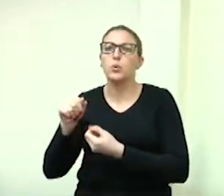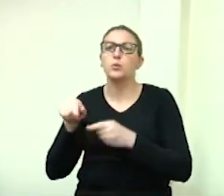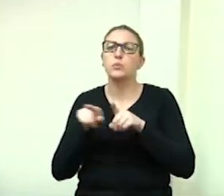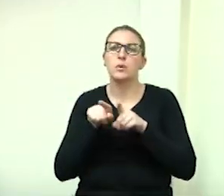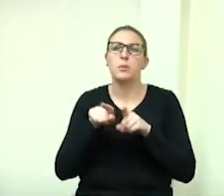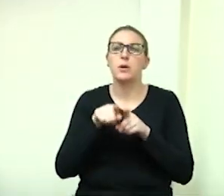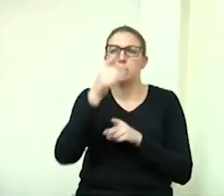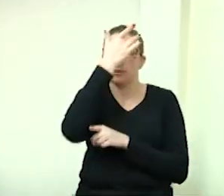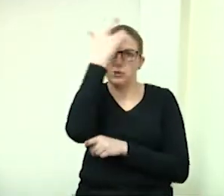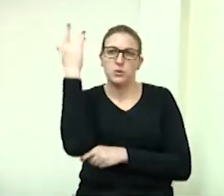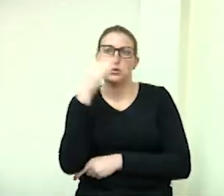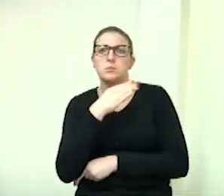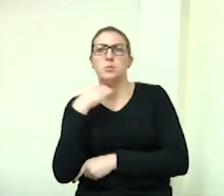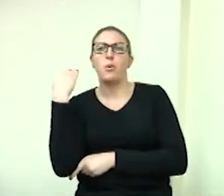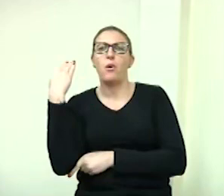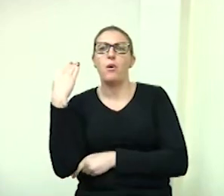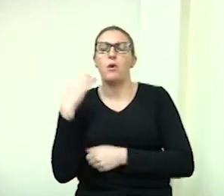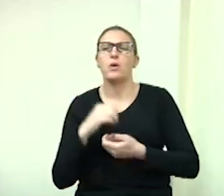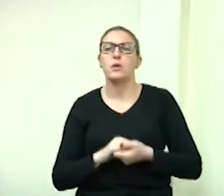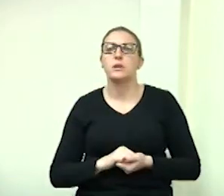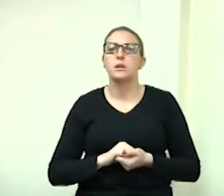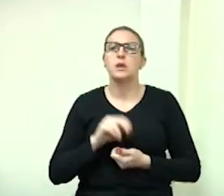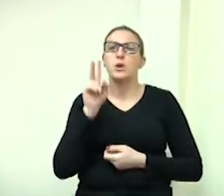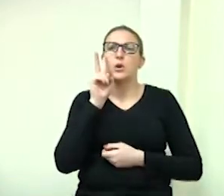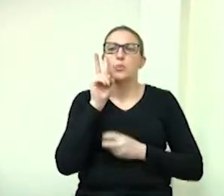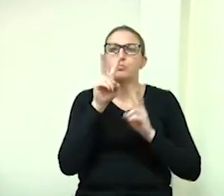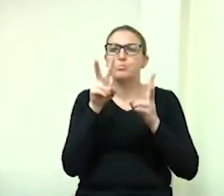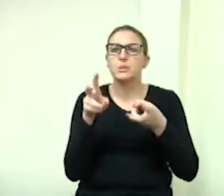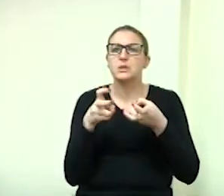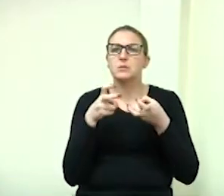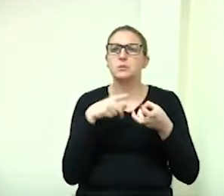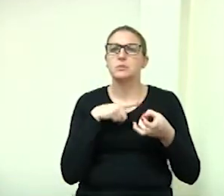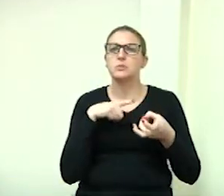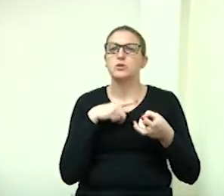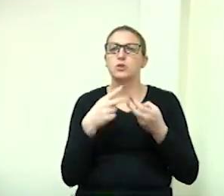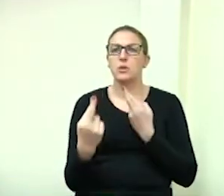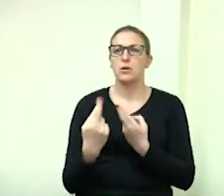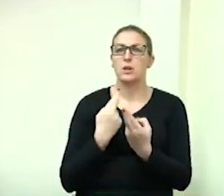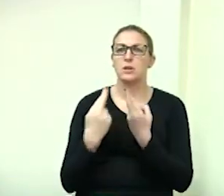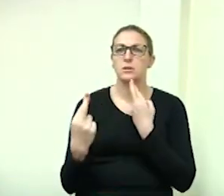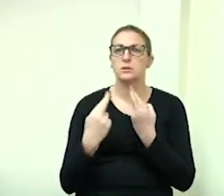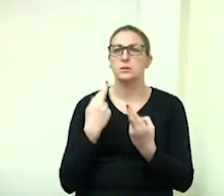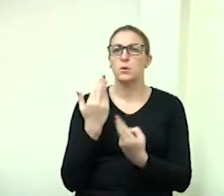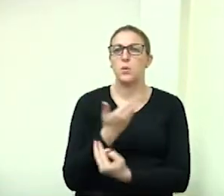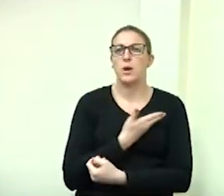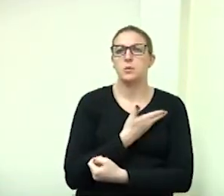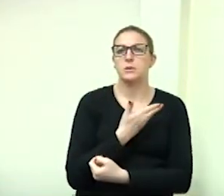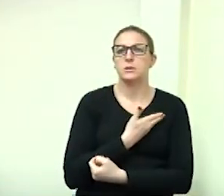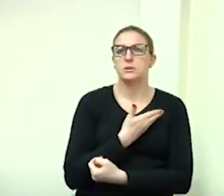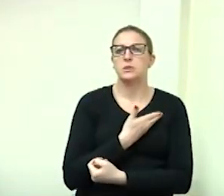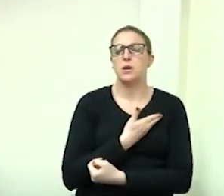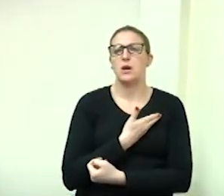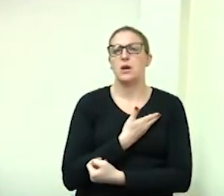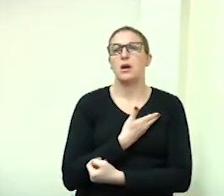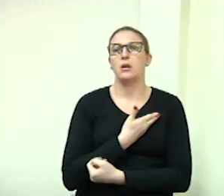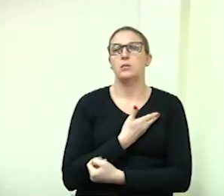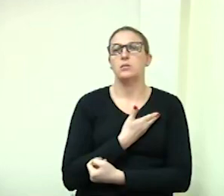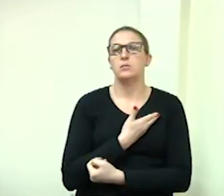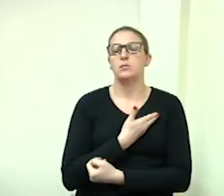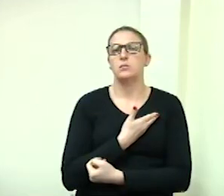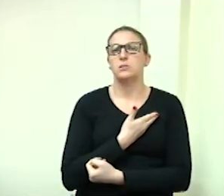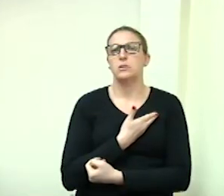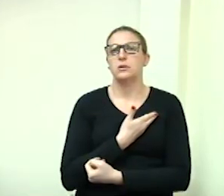se construiu uma relação muito de amizade entre colaboradores então a gente reforça aqui